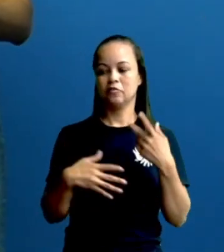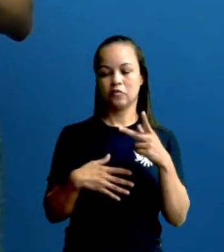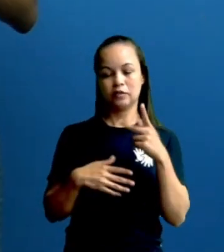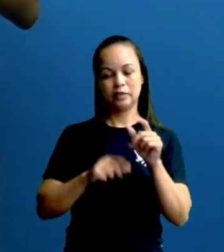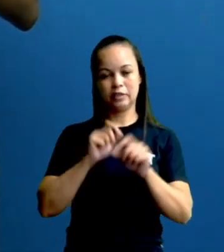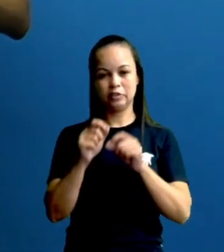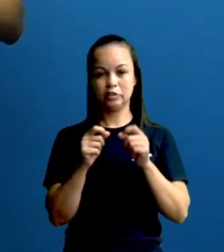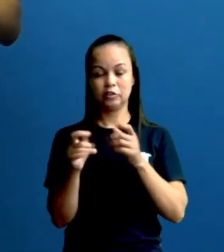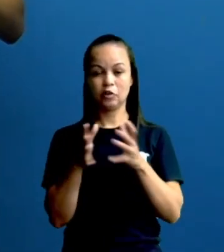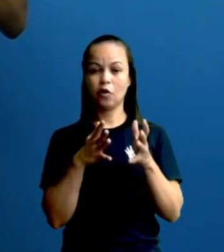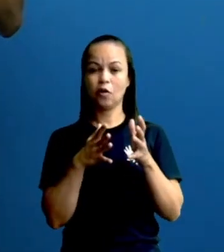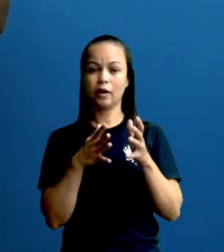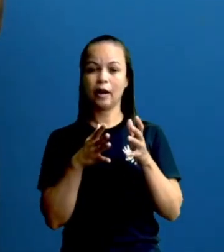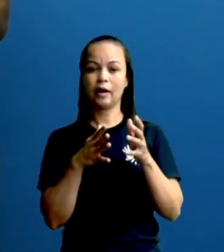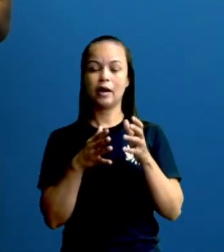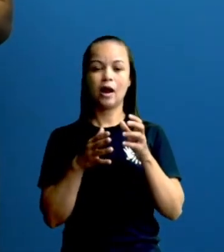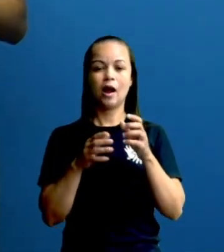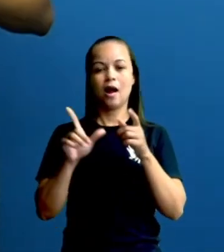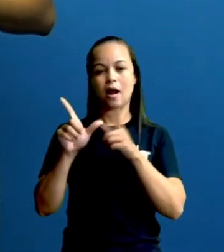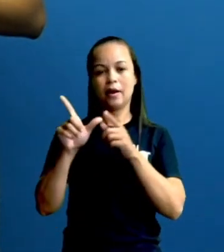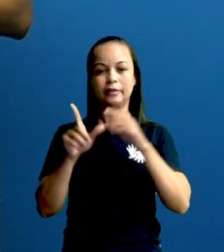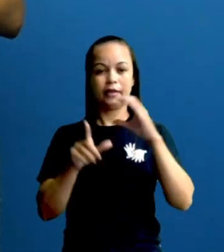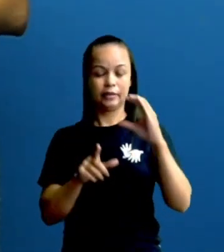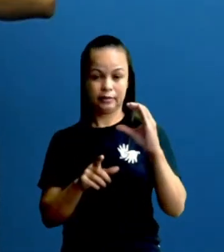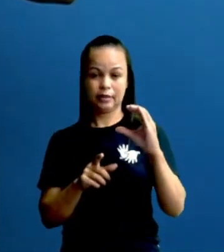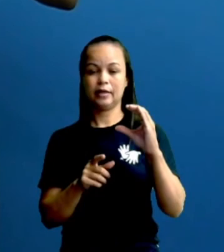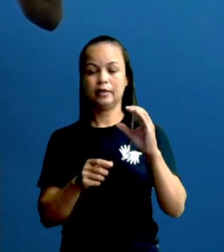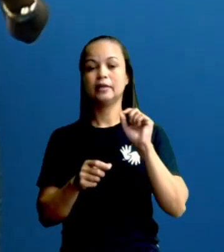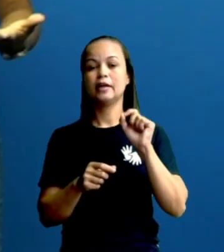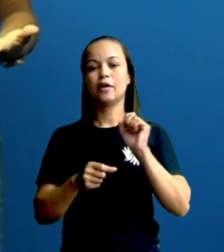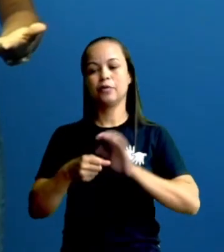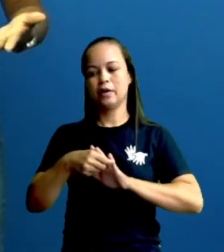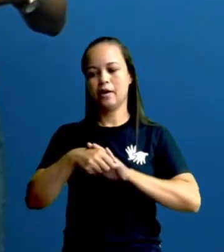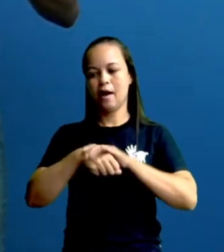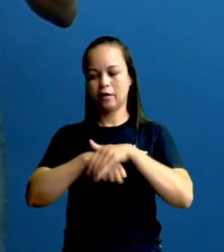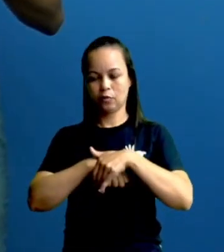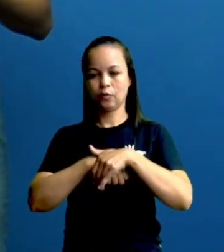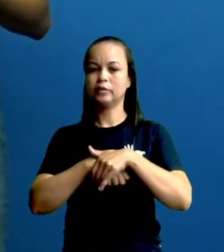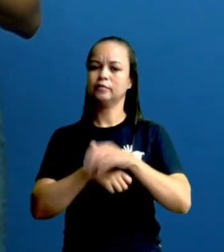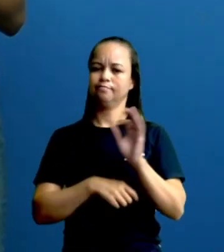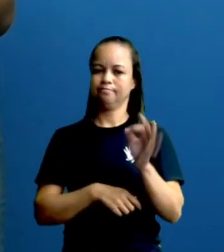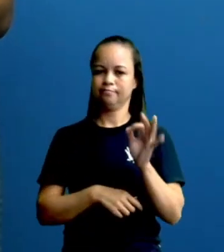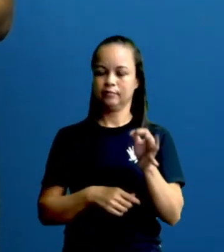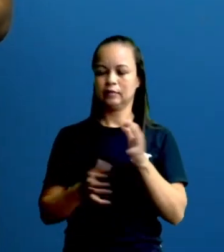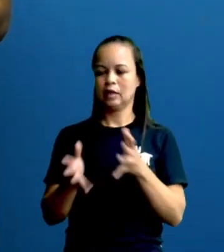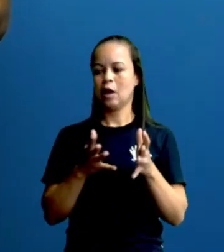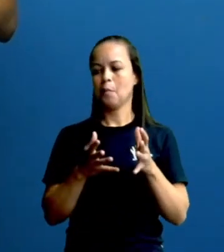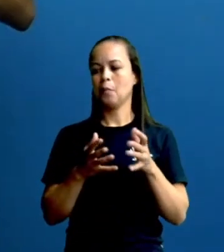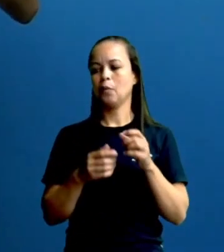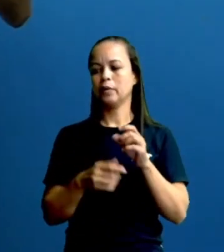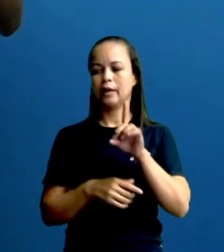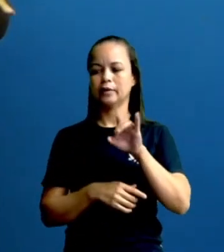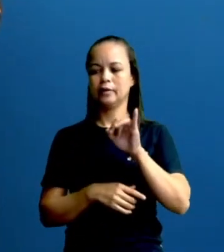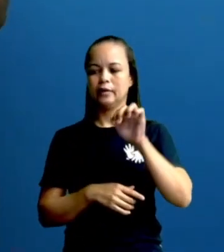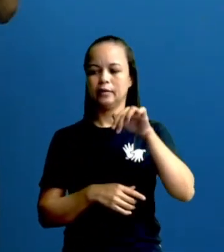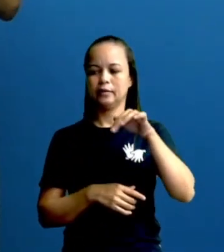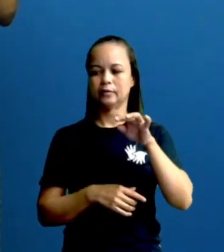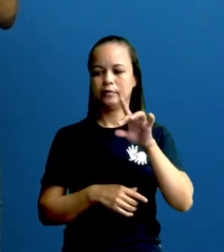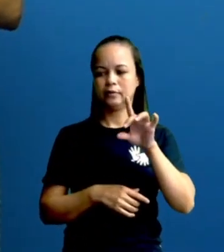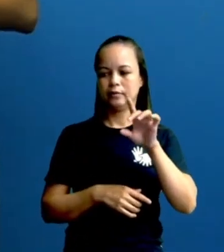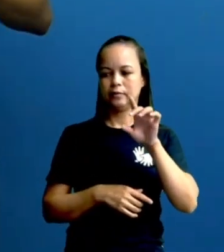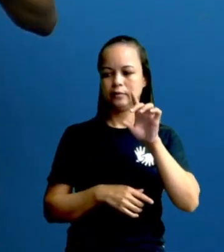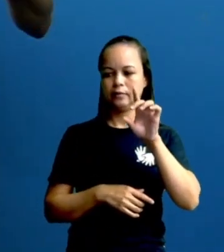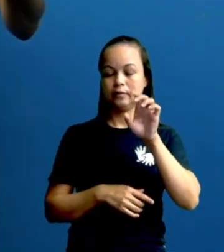a opção C, at night, ou seja, à noite, está certinho. Porque dinner quer dizer jantar. What's